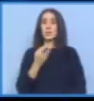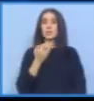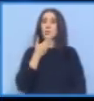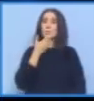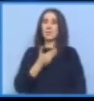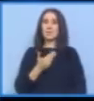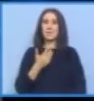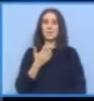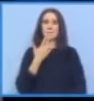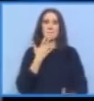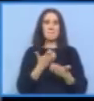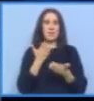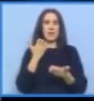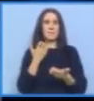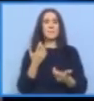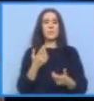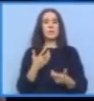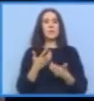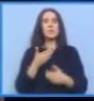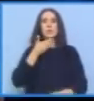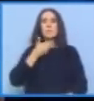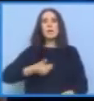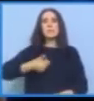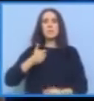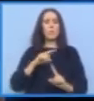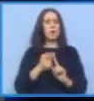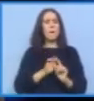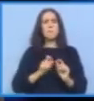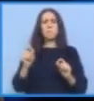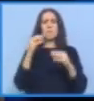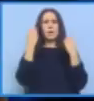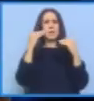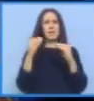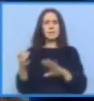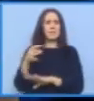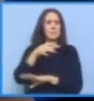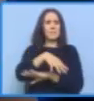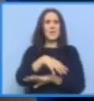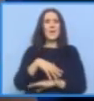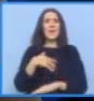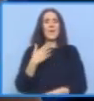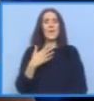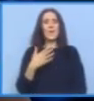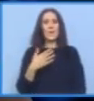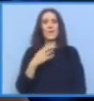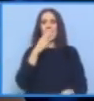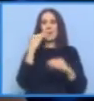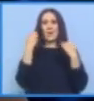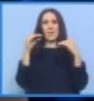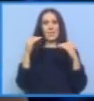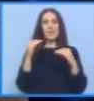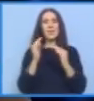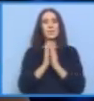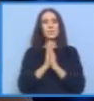experiências marcantes, não é? E há experiências que valem mais do que um ano inteiro de catequese ou de aulas de educação